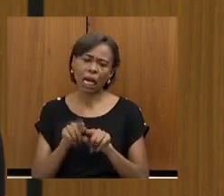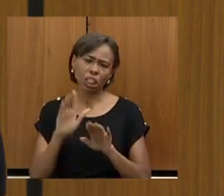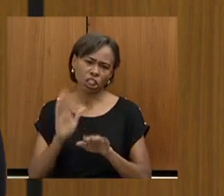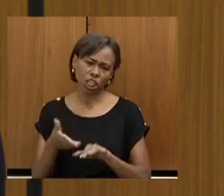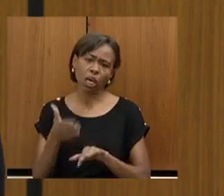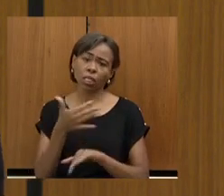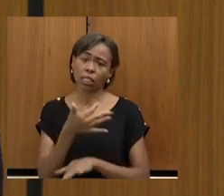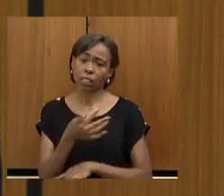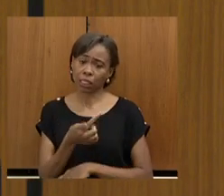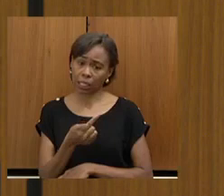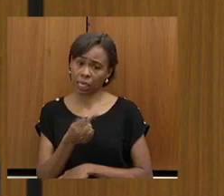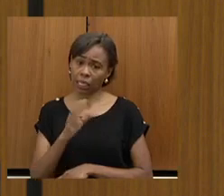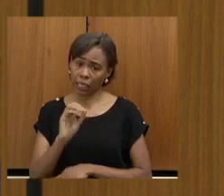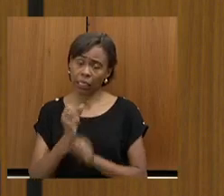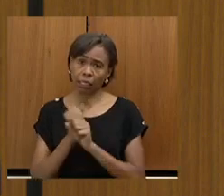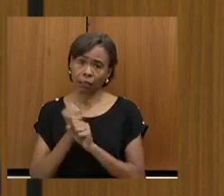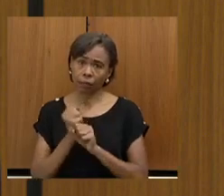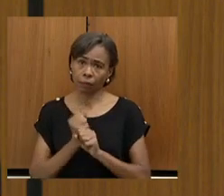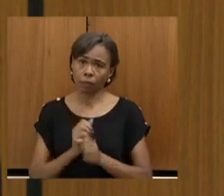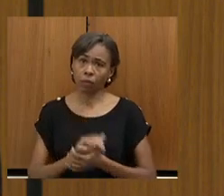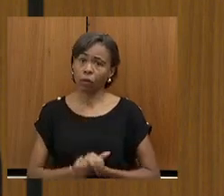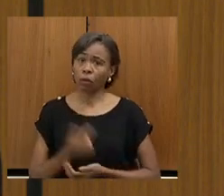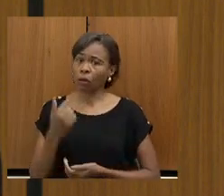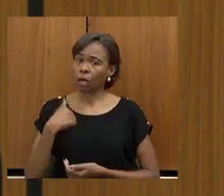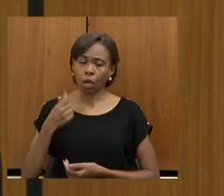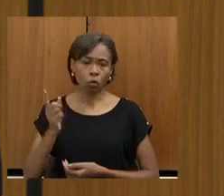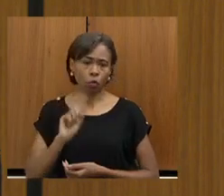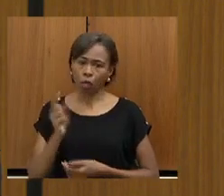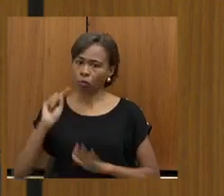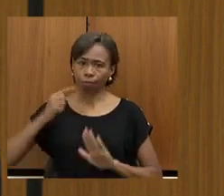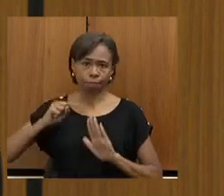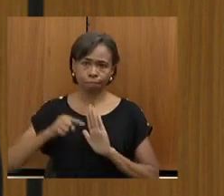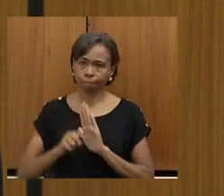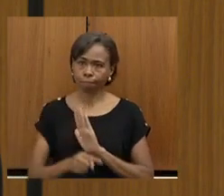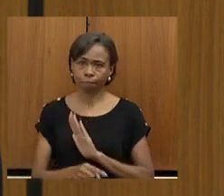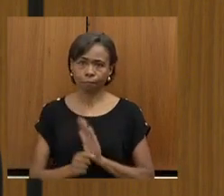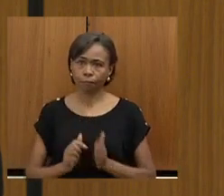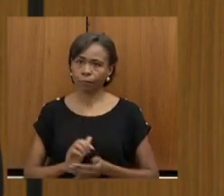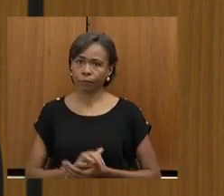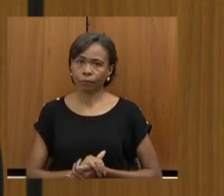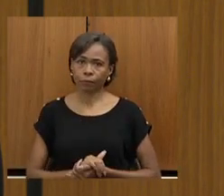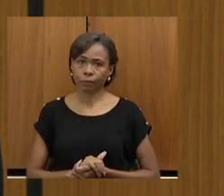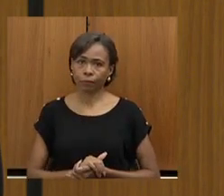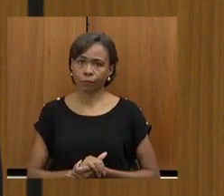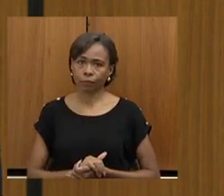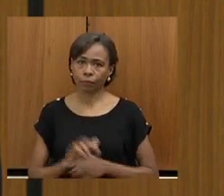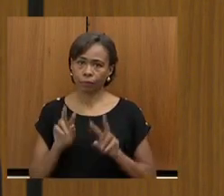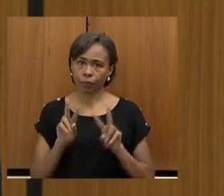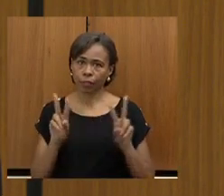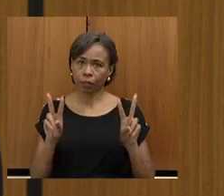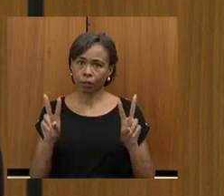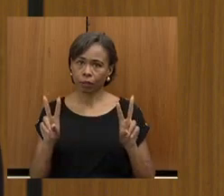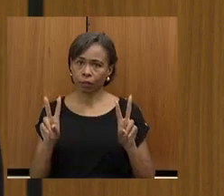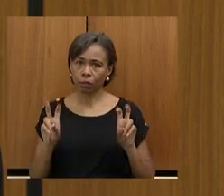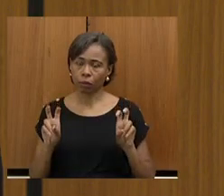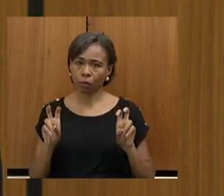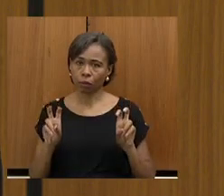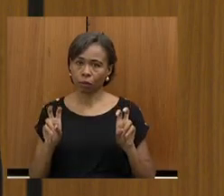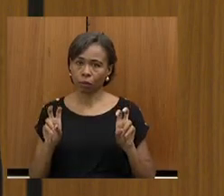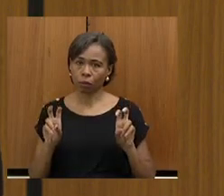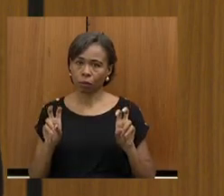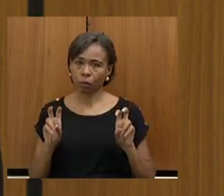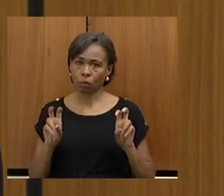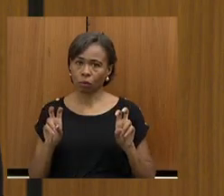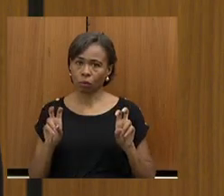Eu não vou adentrar aqui em relação aos